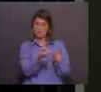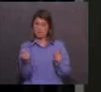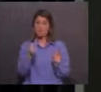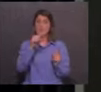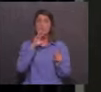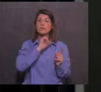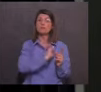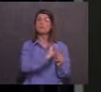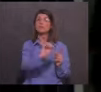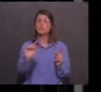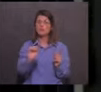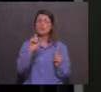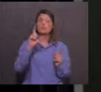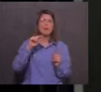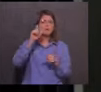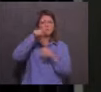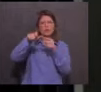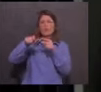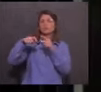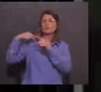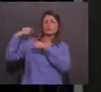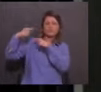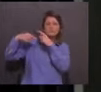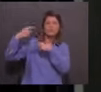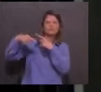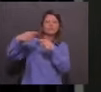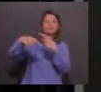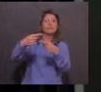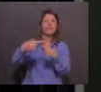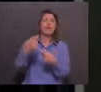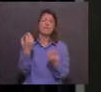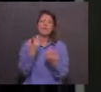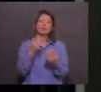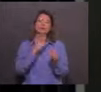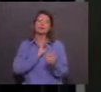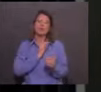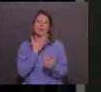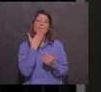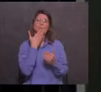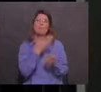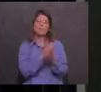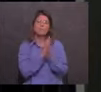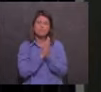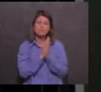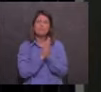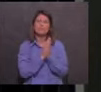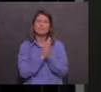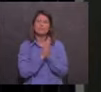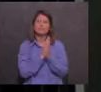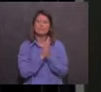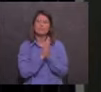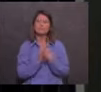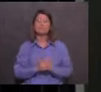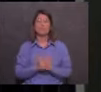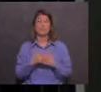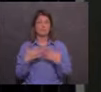filhos e para quantos de longe ouvirem o apelo do Senhor nosso Deus. E